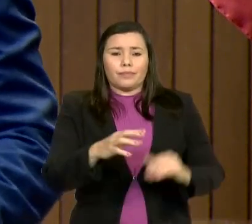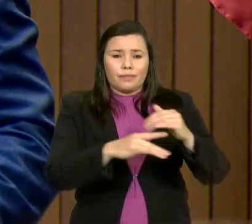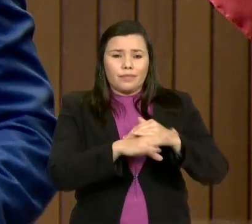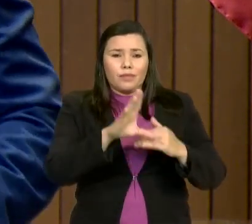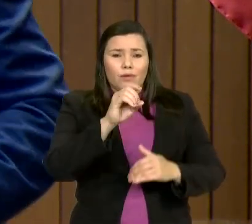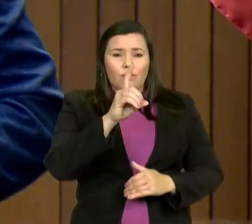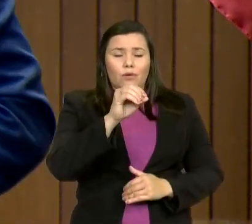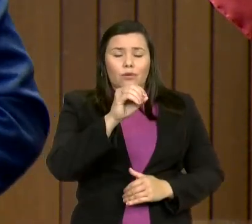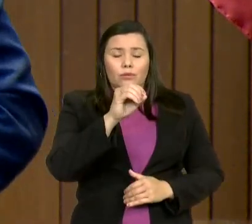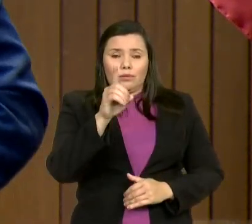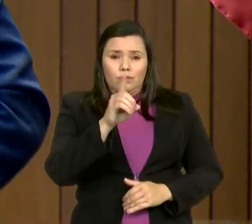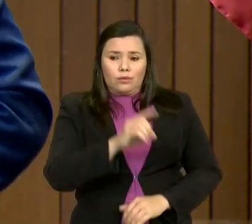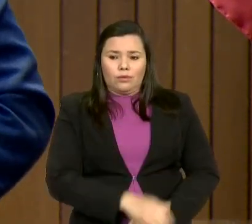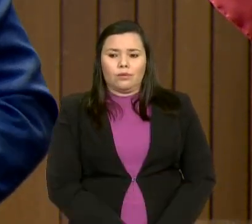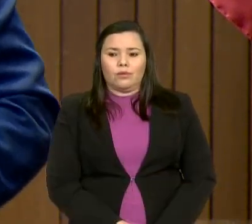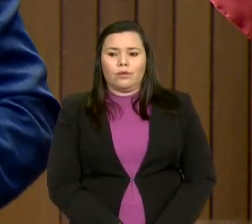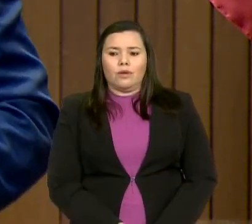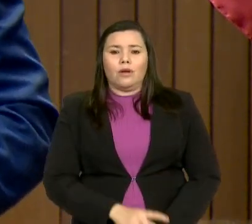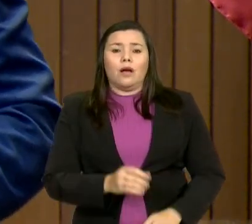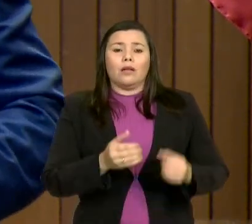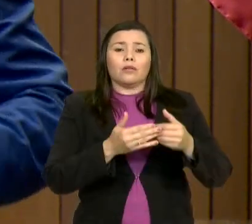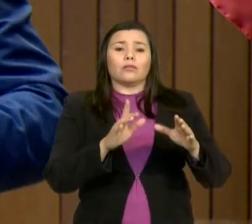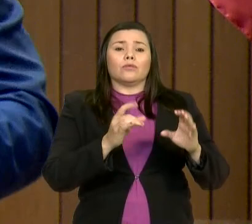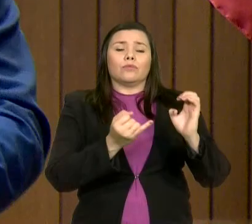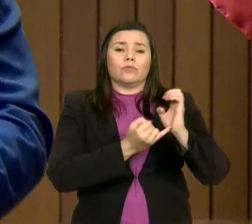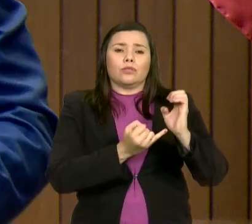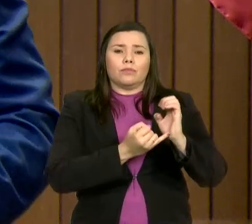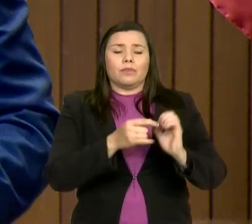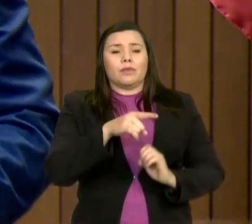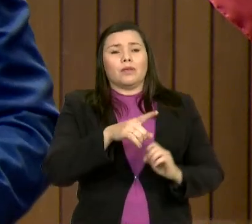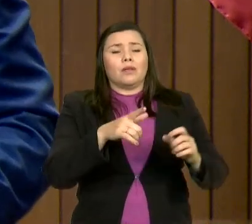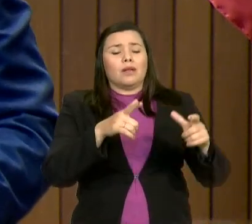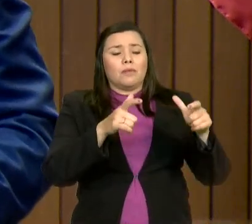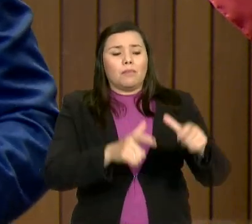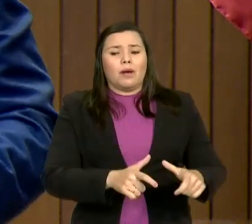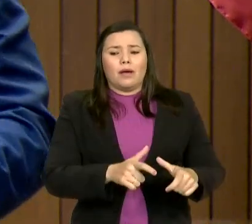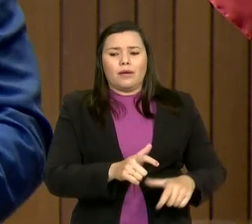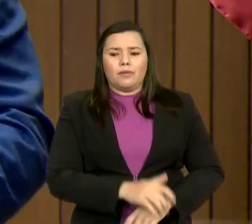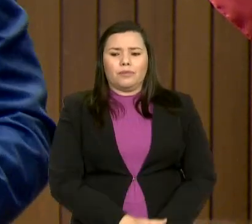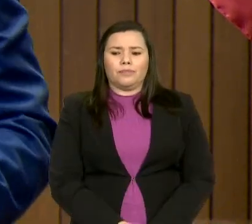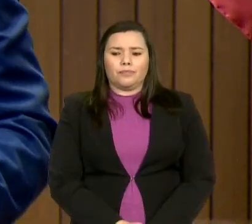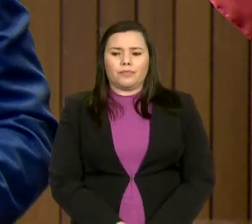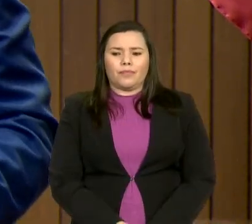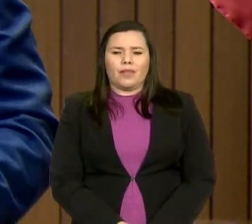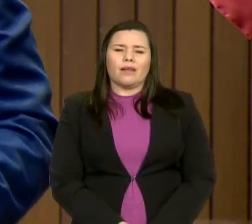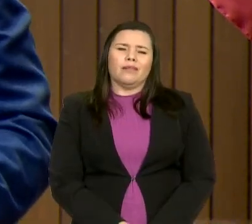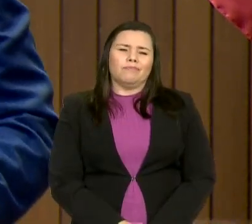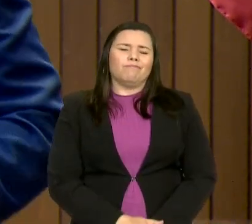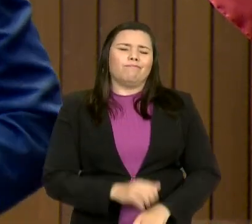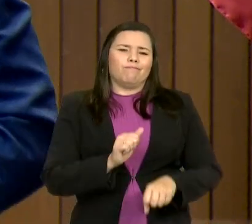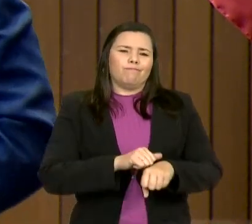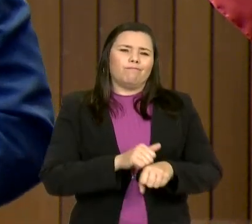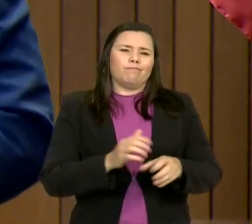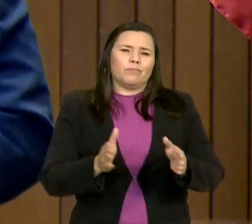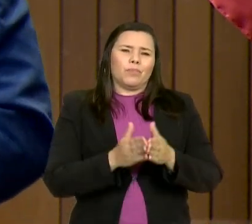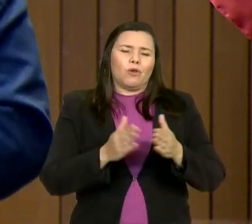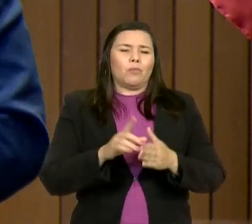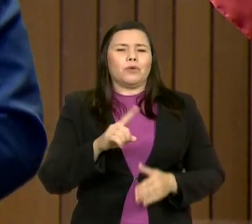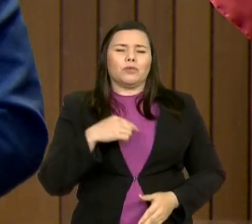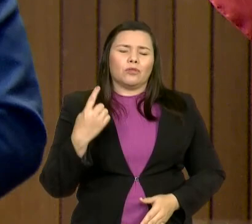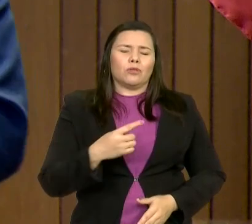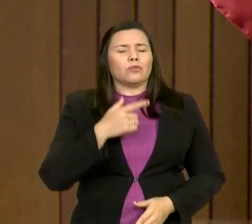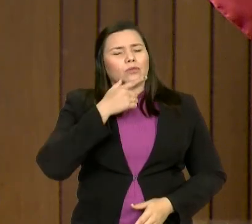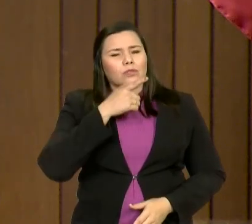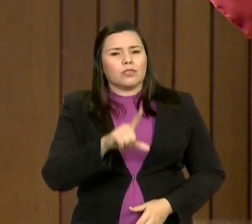senhores deputados, senhor presidente, lá é um bairro muito carente, onde tivemos várias ações. Fizemos a Avenida Pantanal,